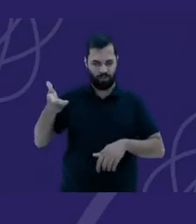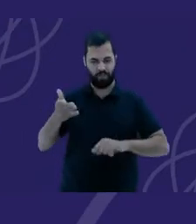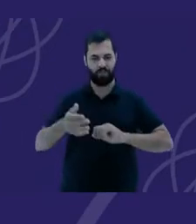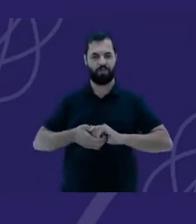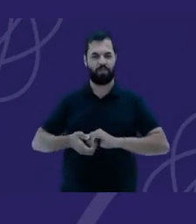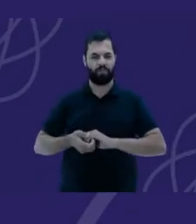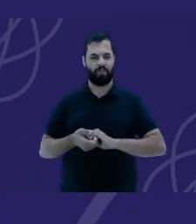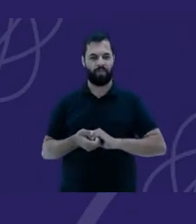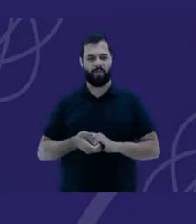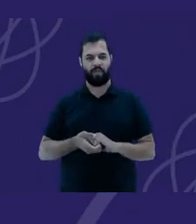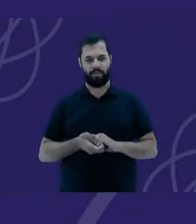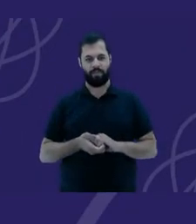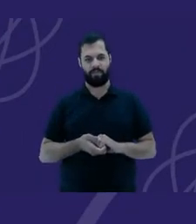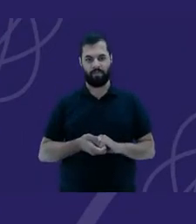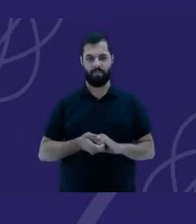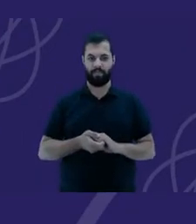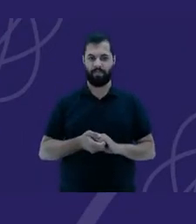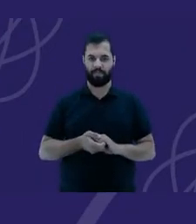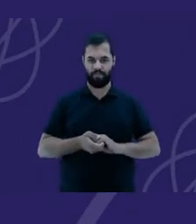Bom,